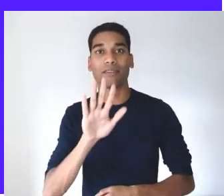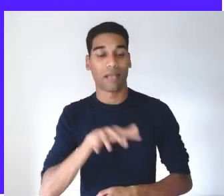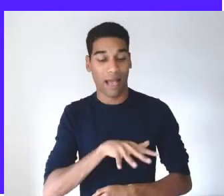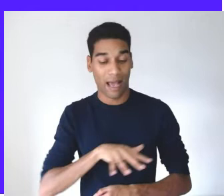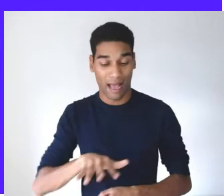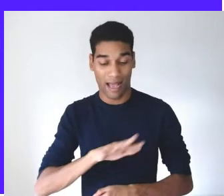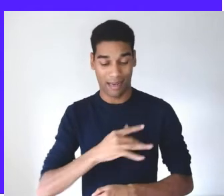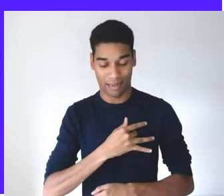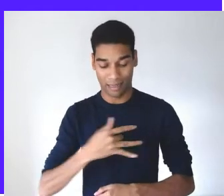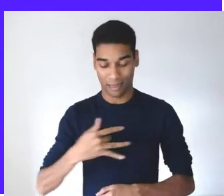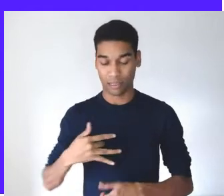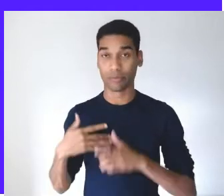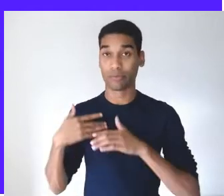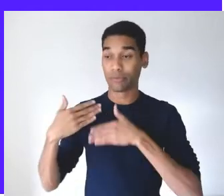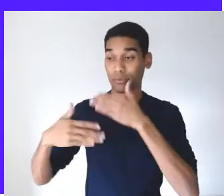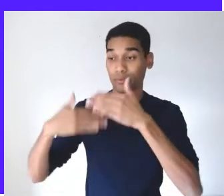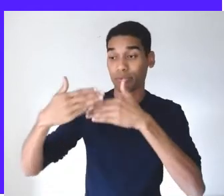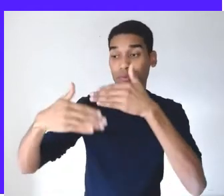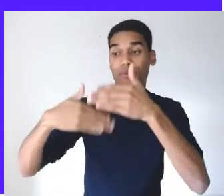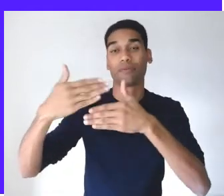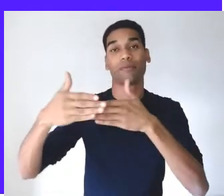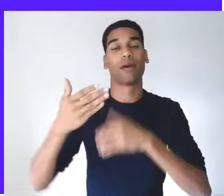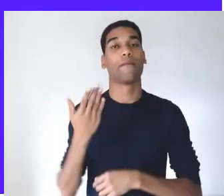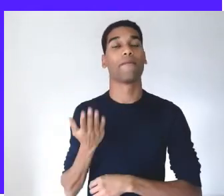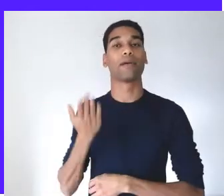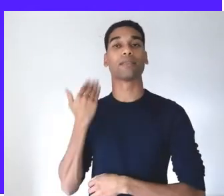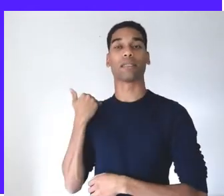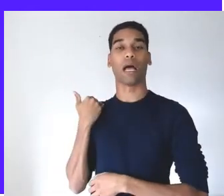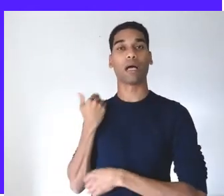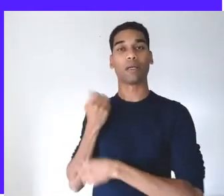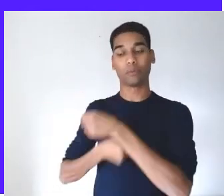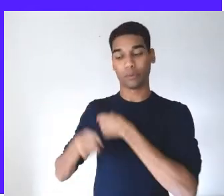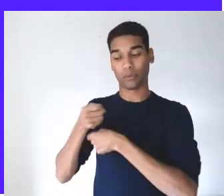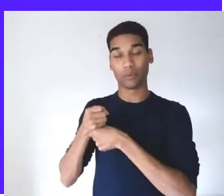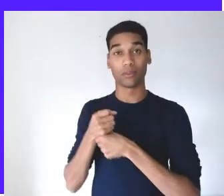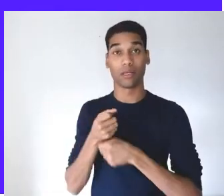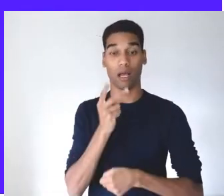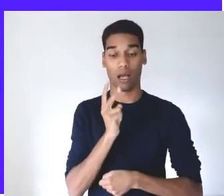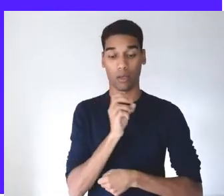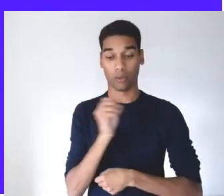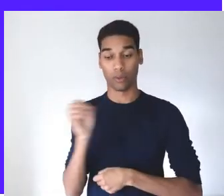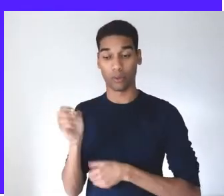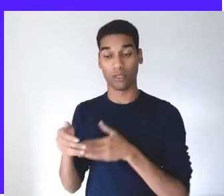na década, nos anos 2000, né, para